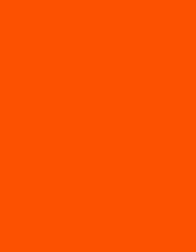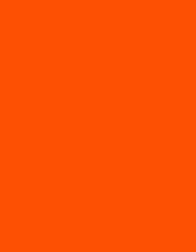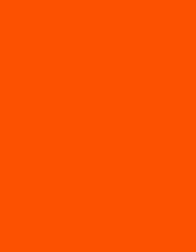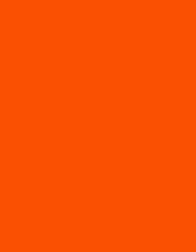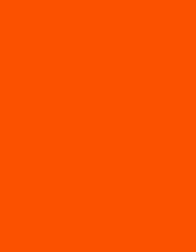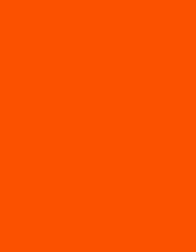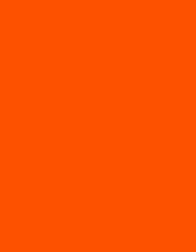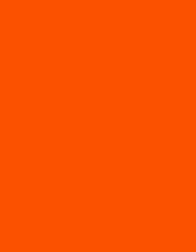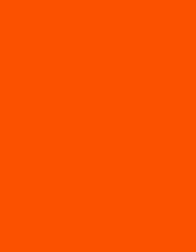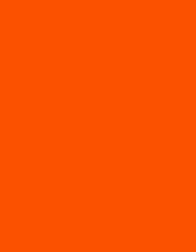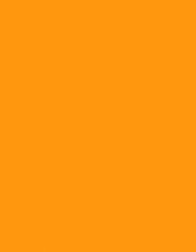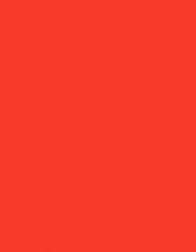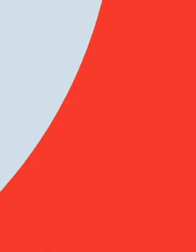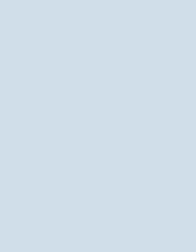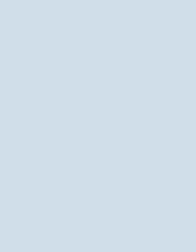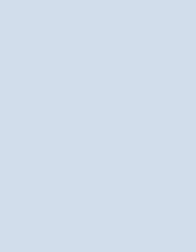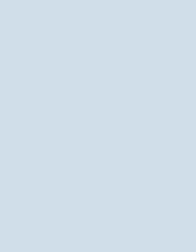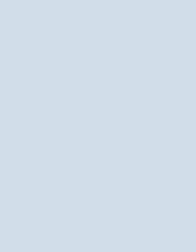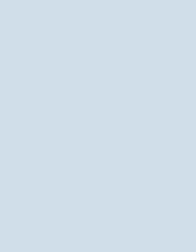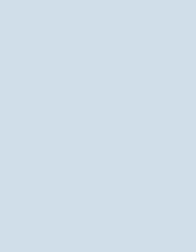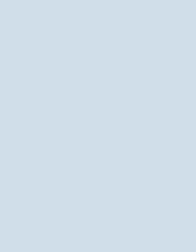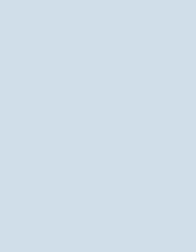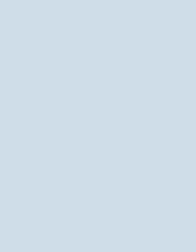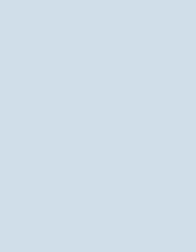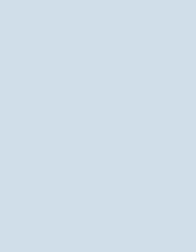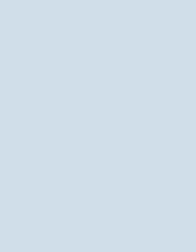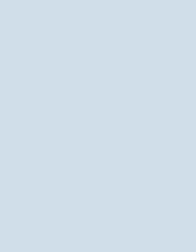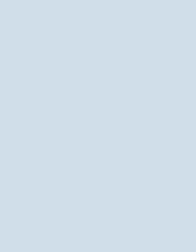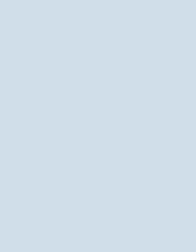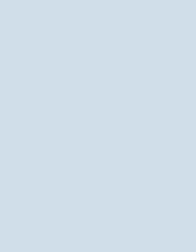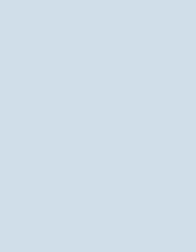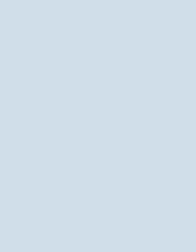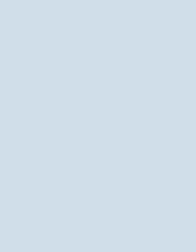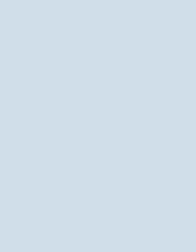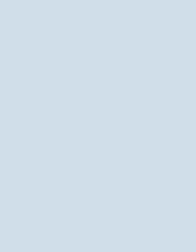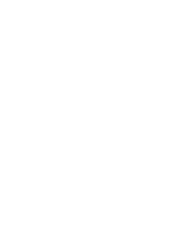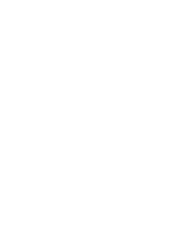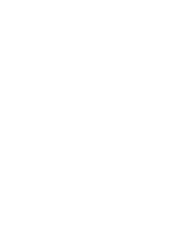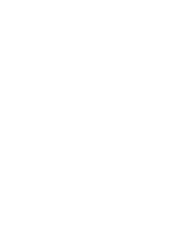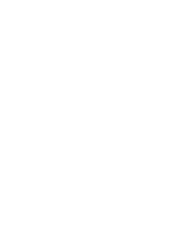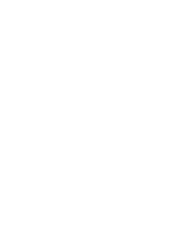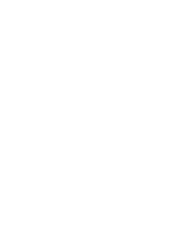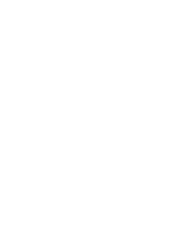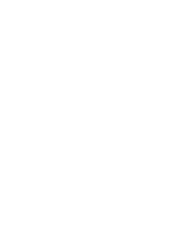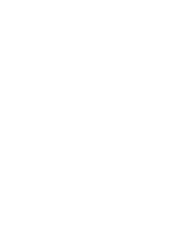Poder Monitor. Acesse agora e ganhe 30 dias grátis.